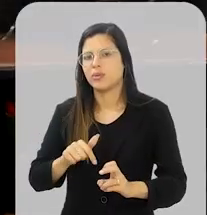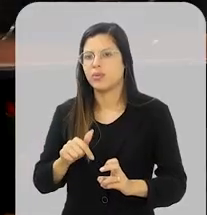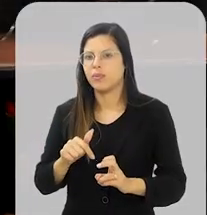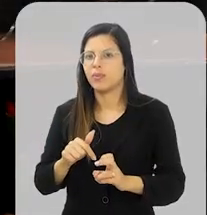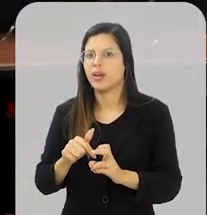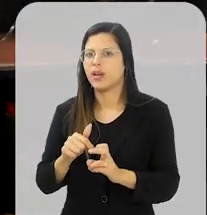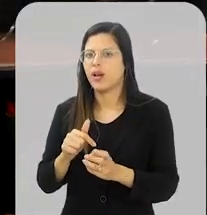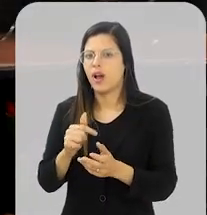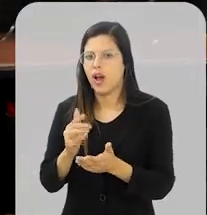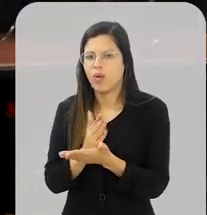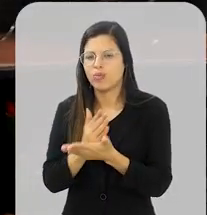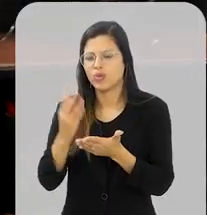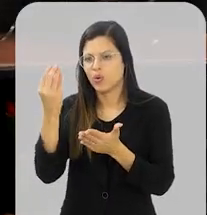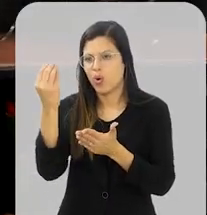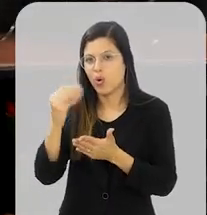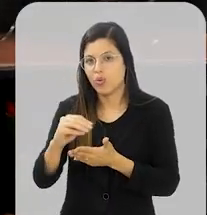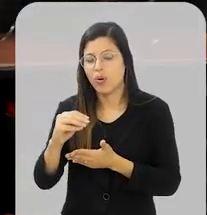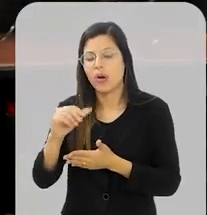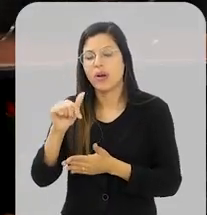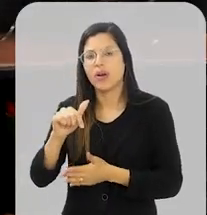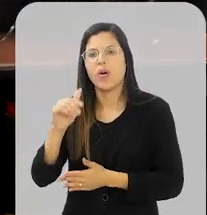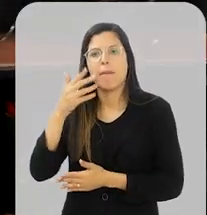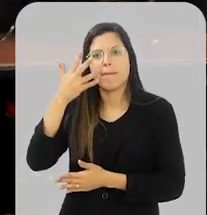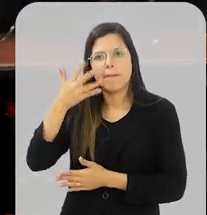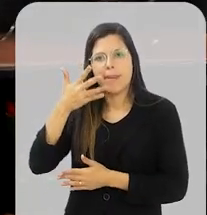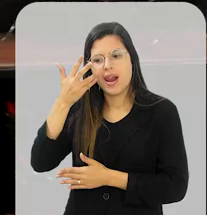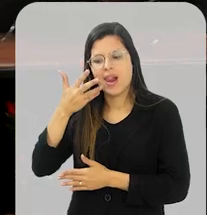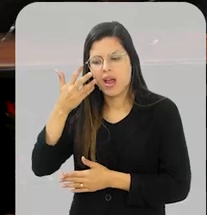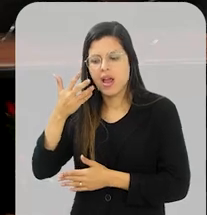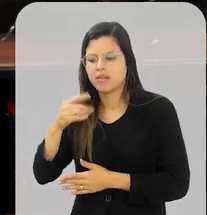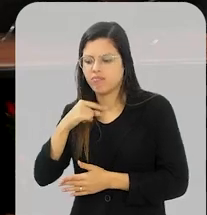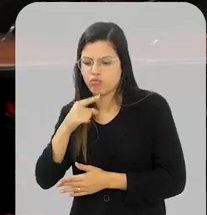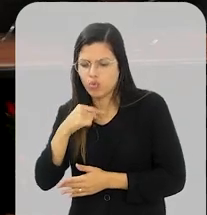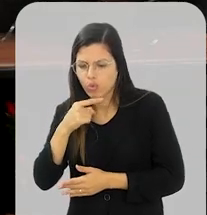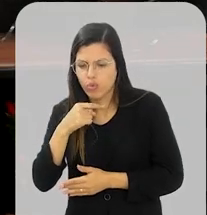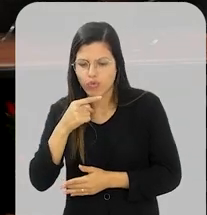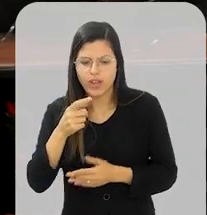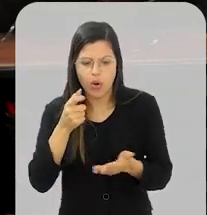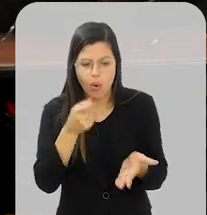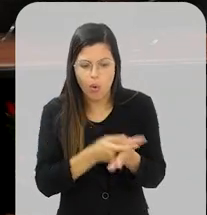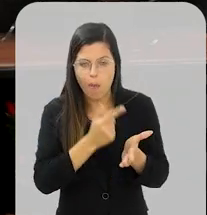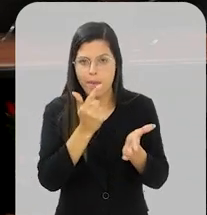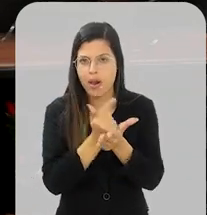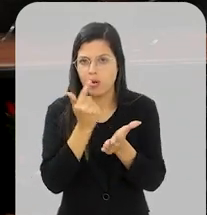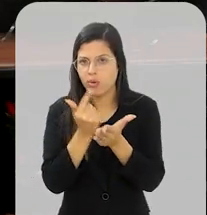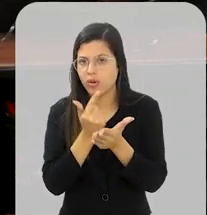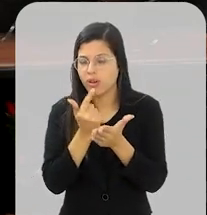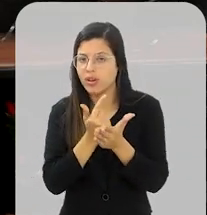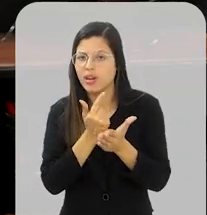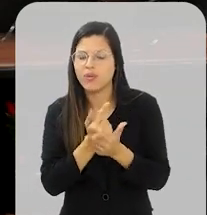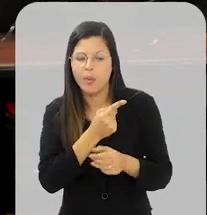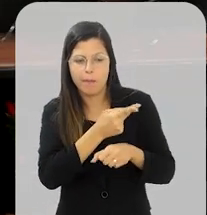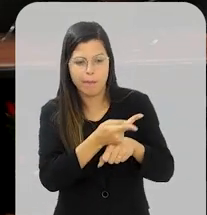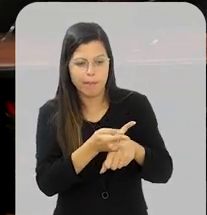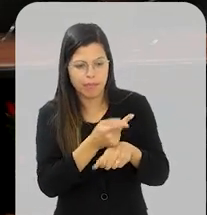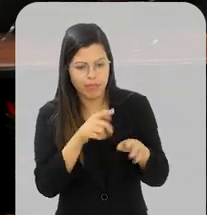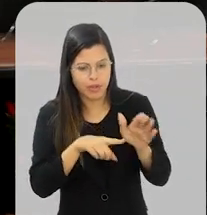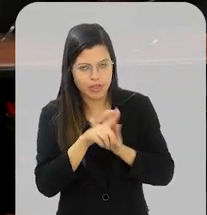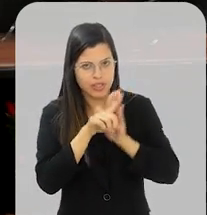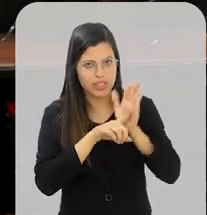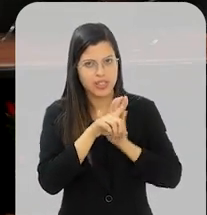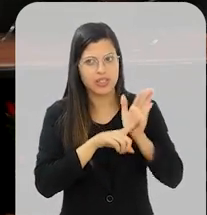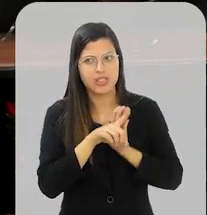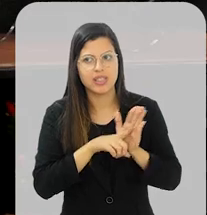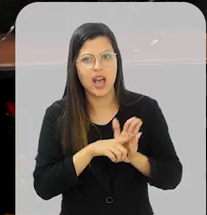colocam que foram às palestras, tiveram dúvidas, compraram o livro, pesquisaram e realmente